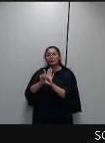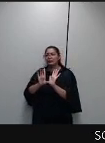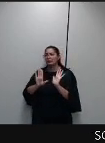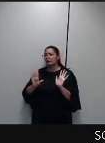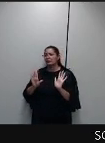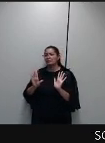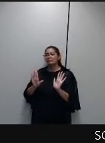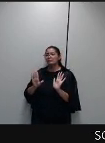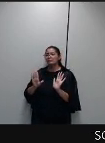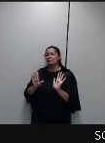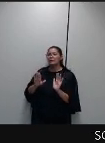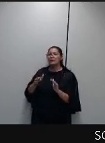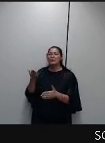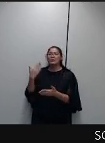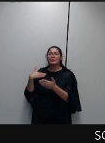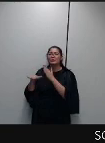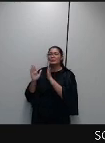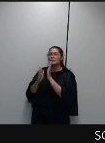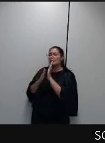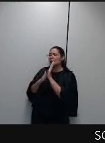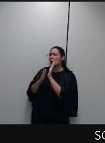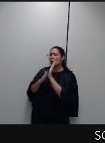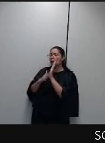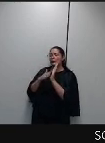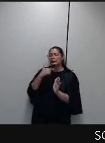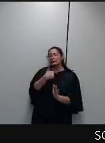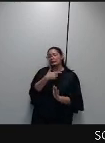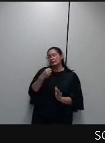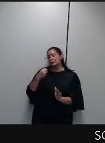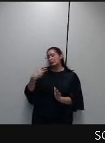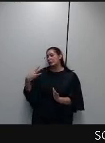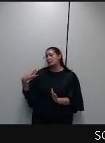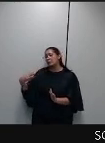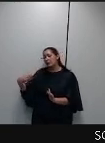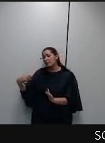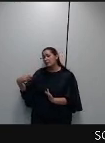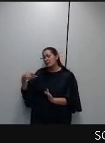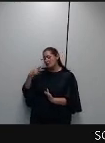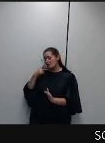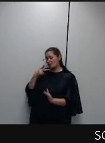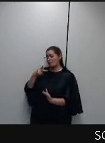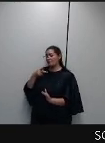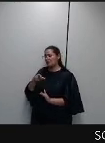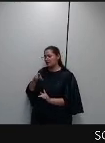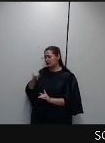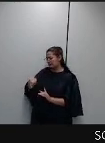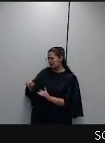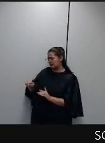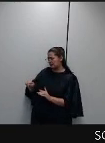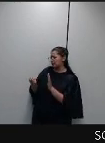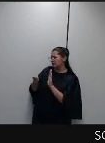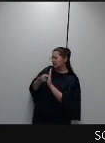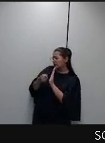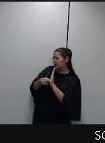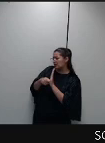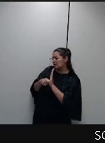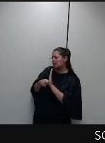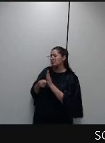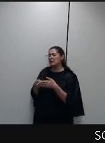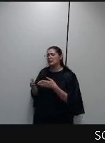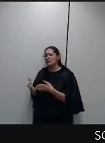Diploma de dor 14 dizendo que seus termos e prazos alcançariam